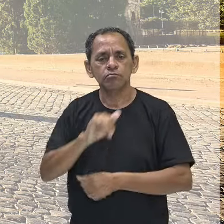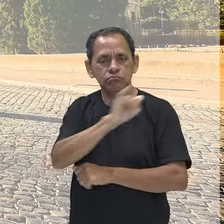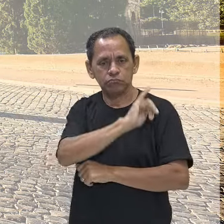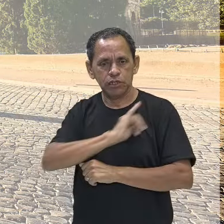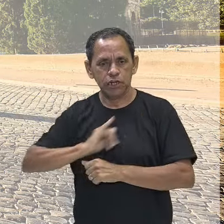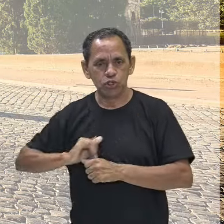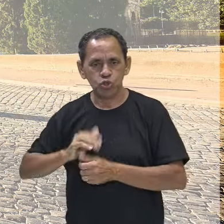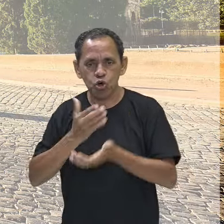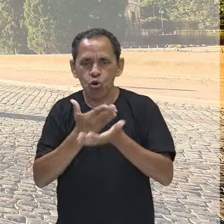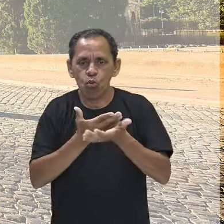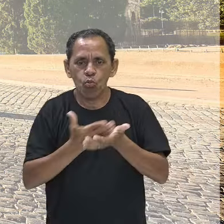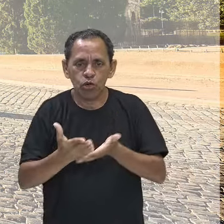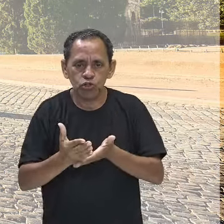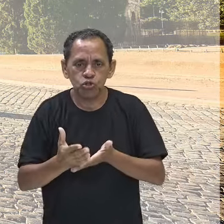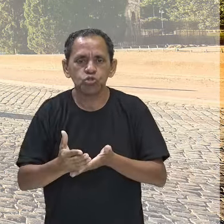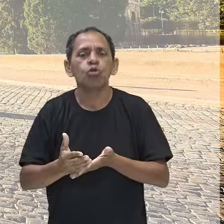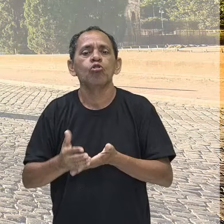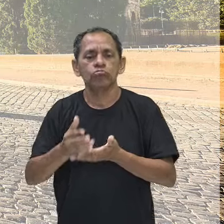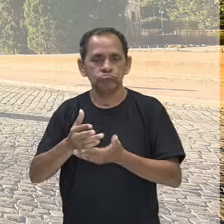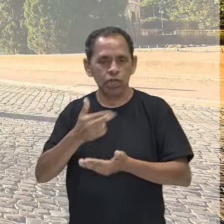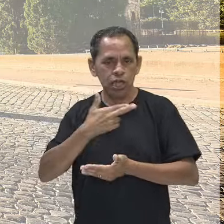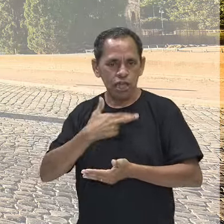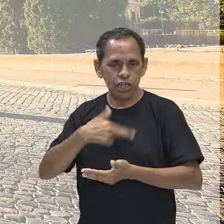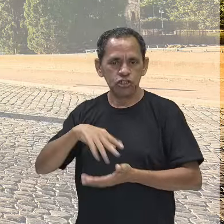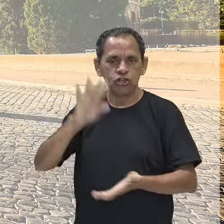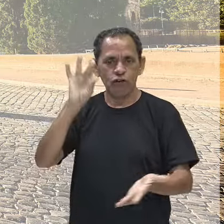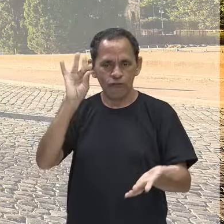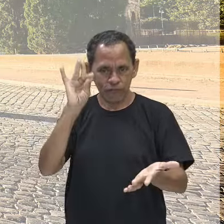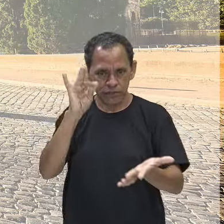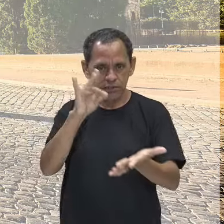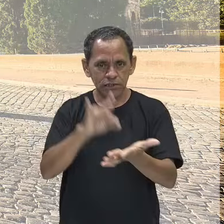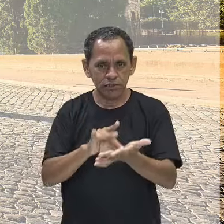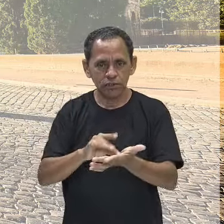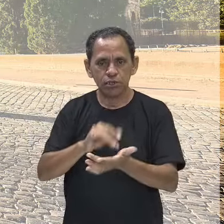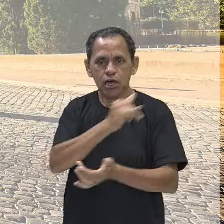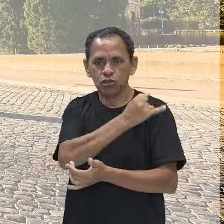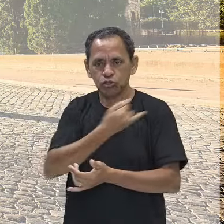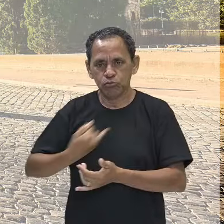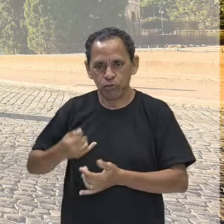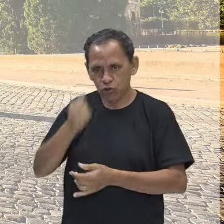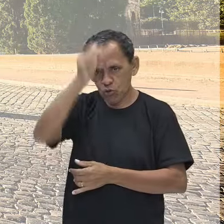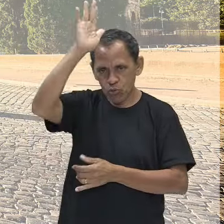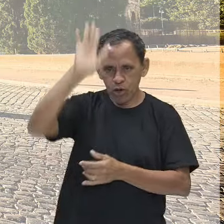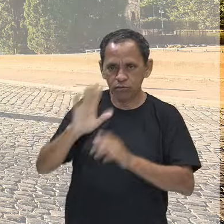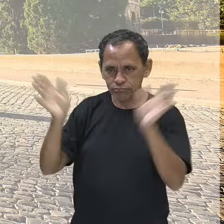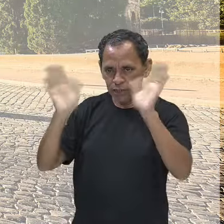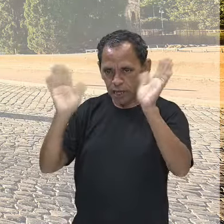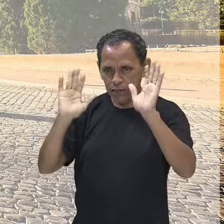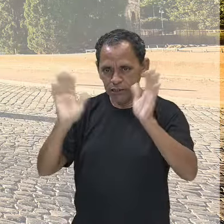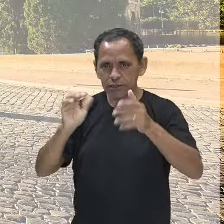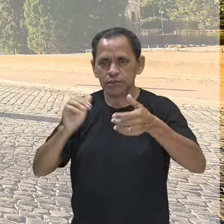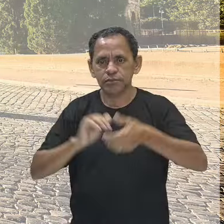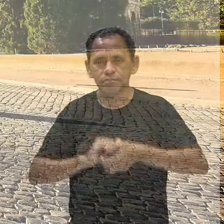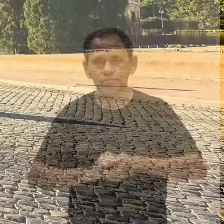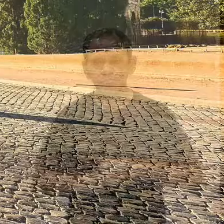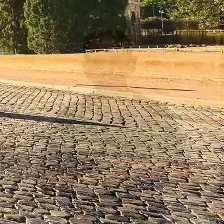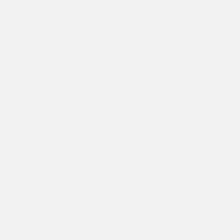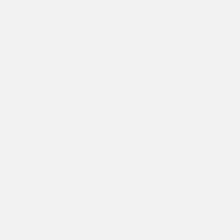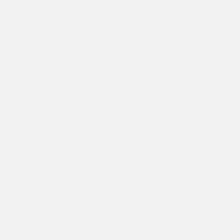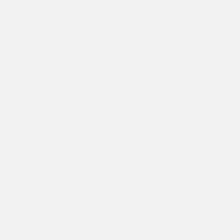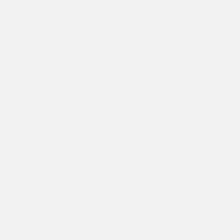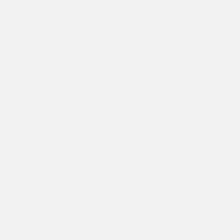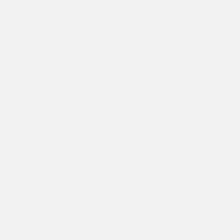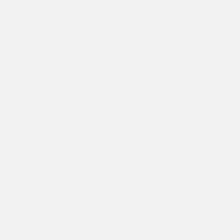religião oficial do Império Romano. Beleza, gente? Eu quero agradecer muito a atenção de vocês e a gente se despede por aqui.